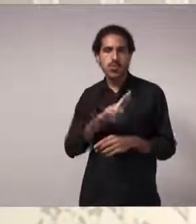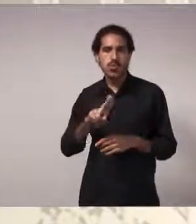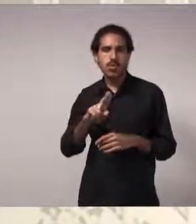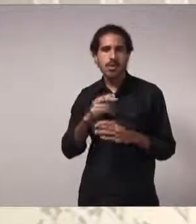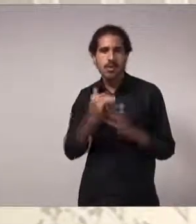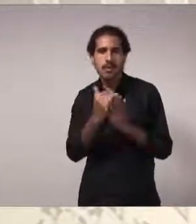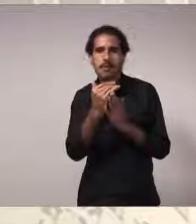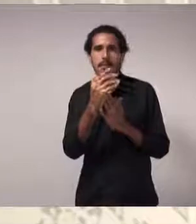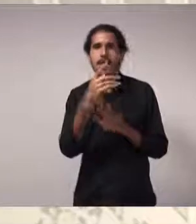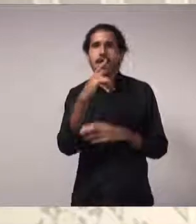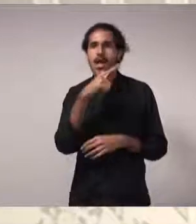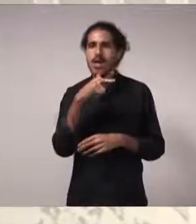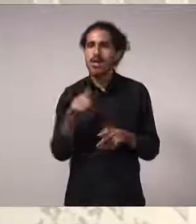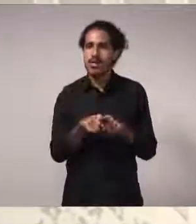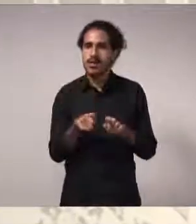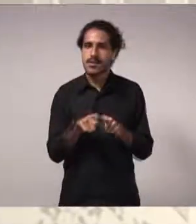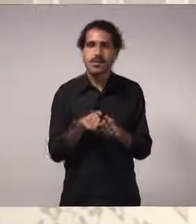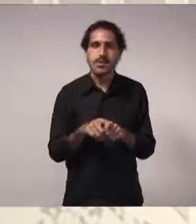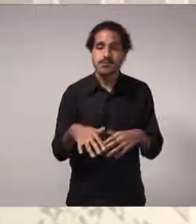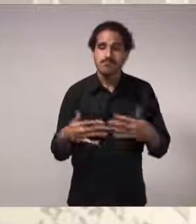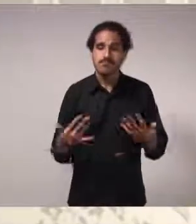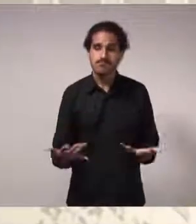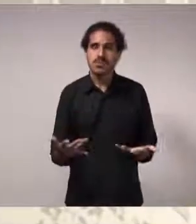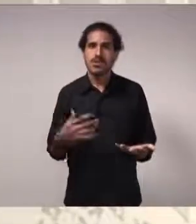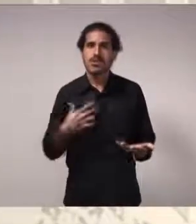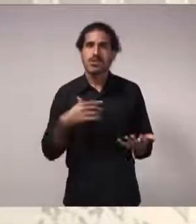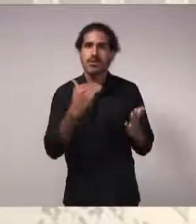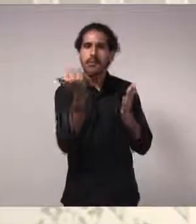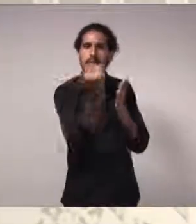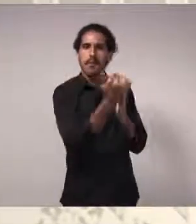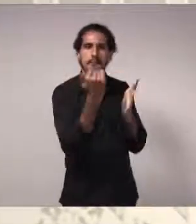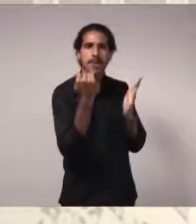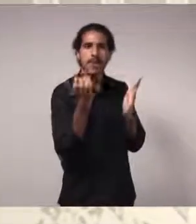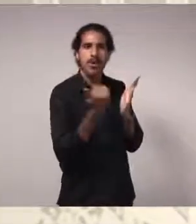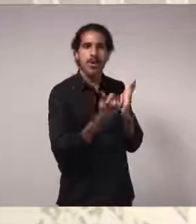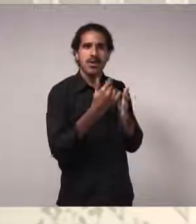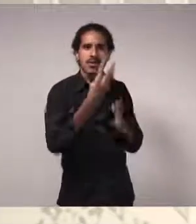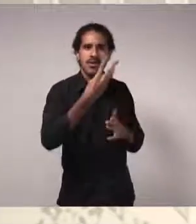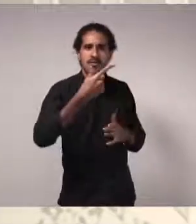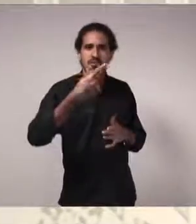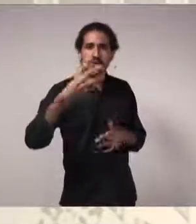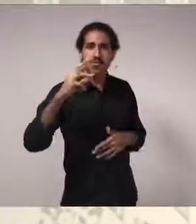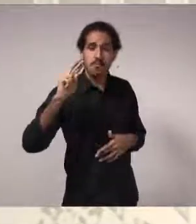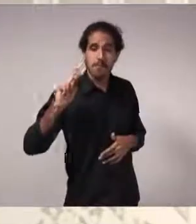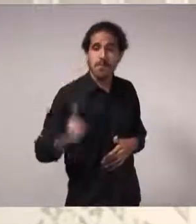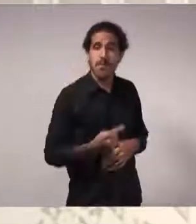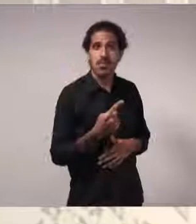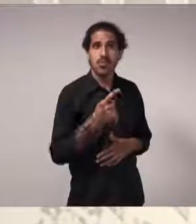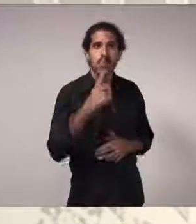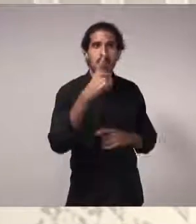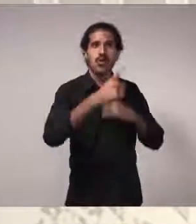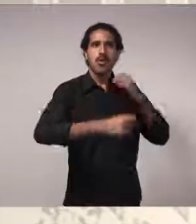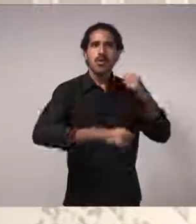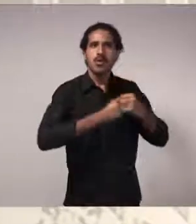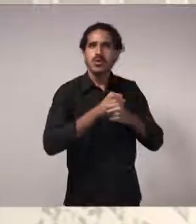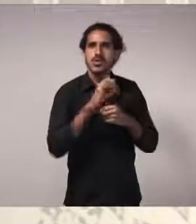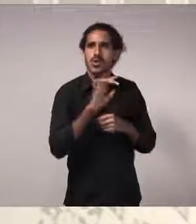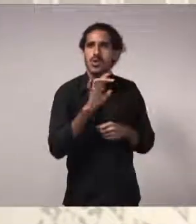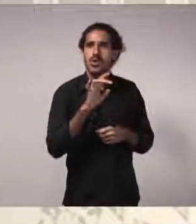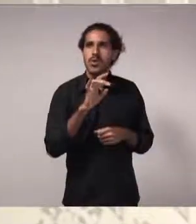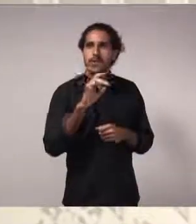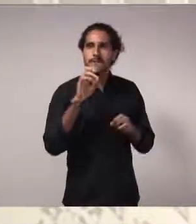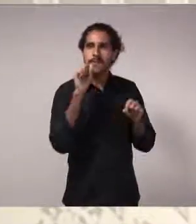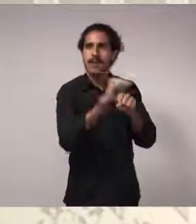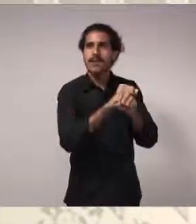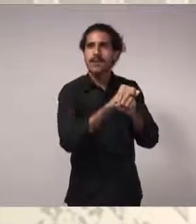água também. Né? Então, uma redução de 324 mil por ano com essa ação, de simplesmente a gente parar de ligar